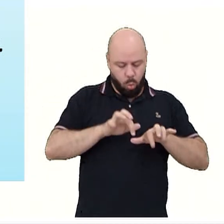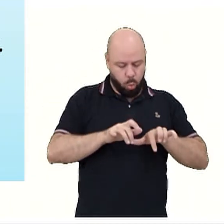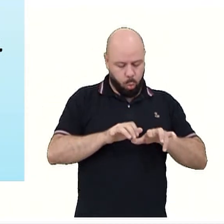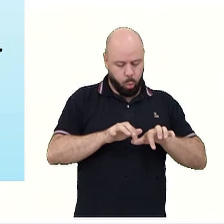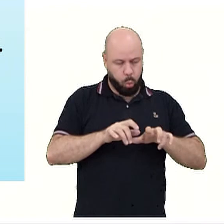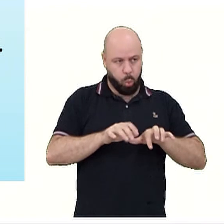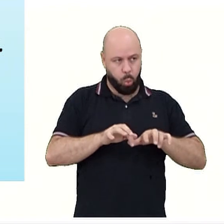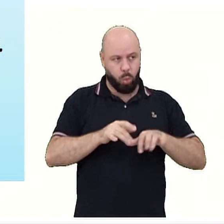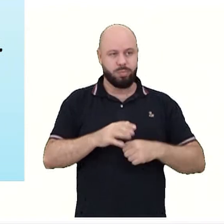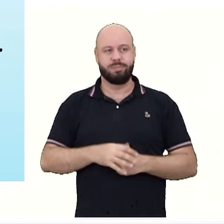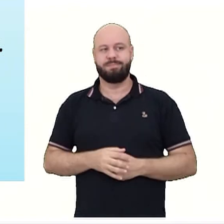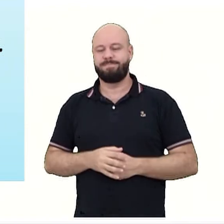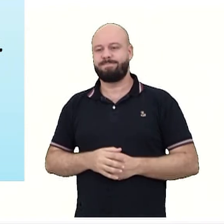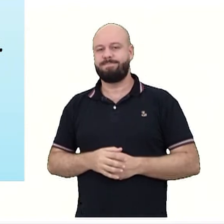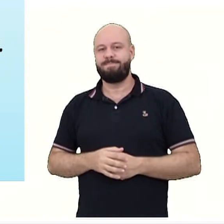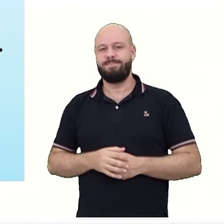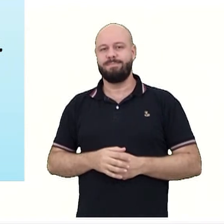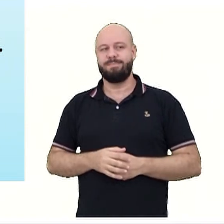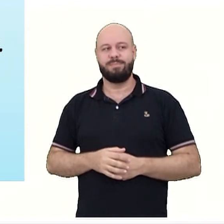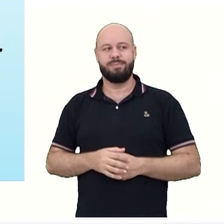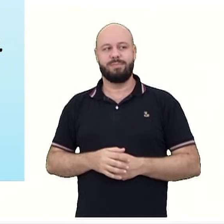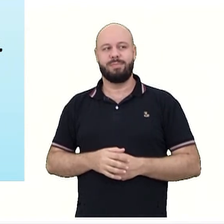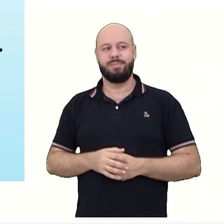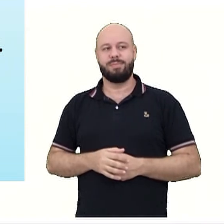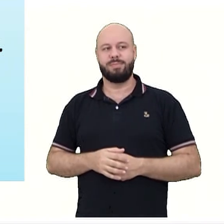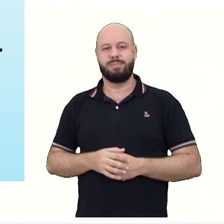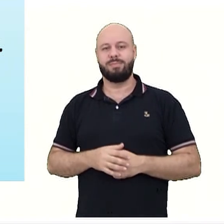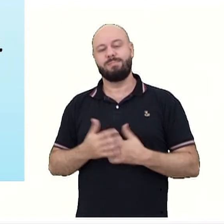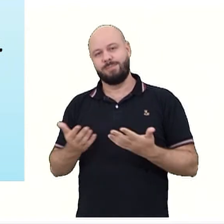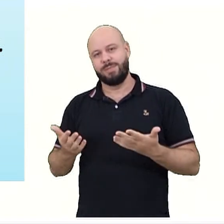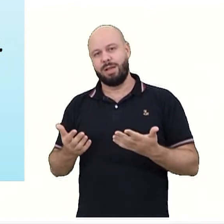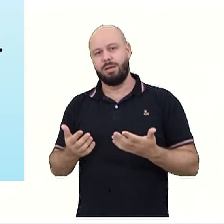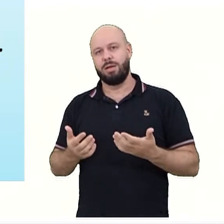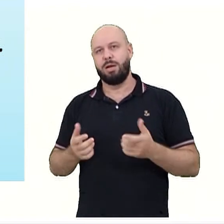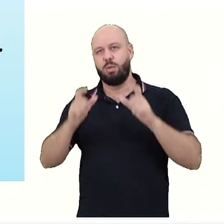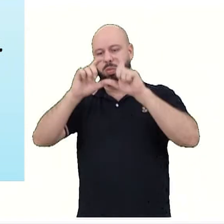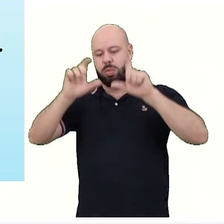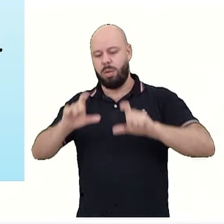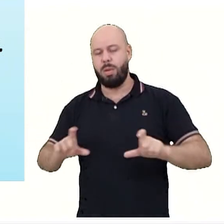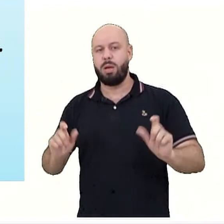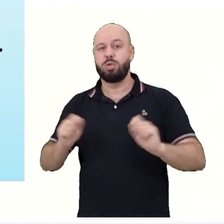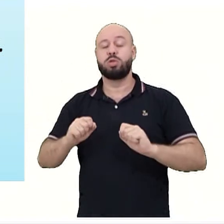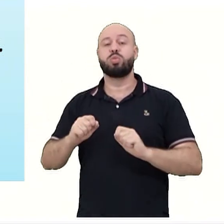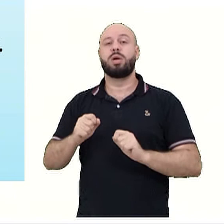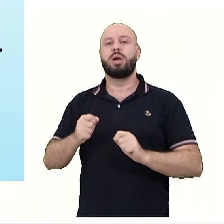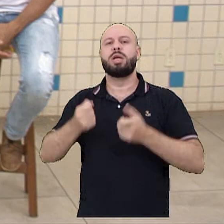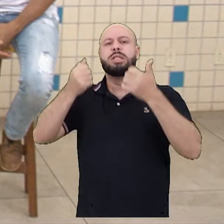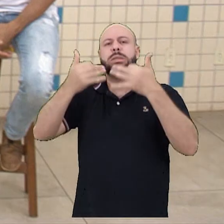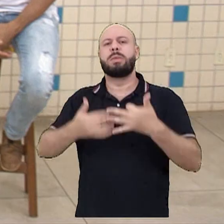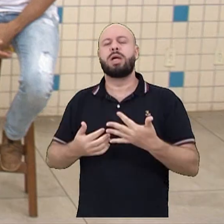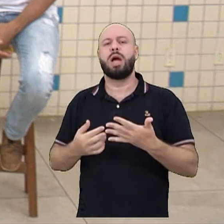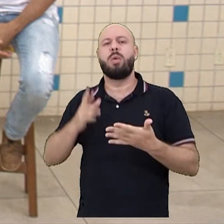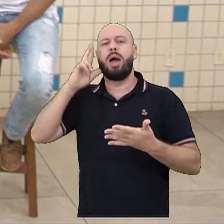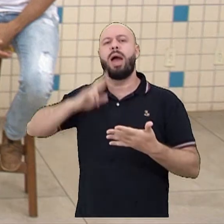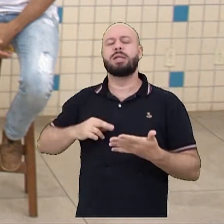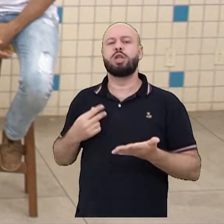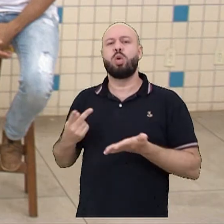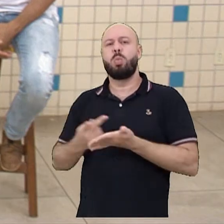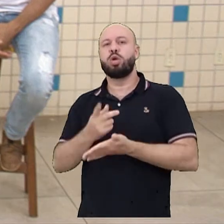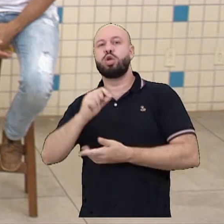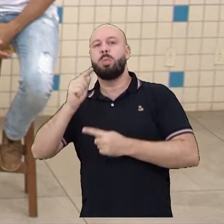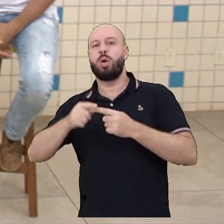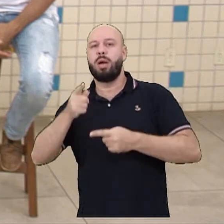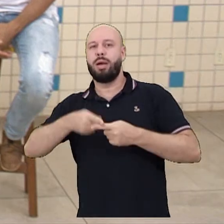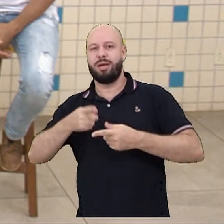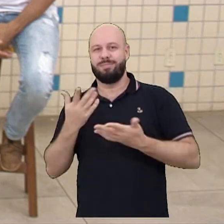digitei todas as letras. Exatamente. Então esses aqui são todos explicando o motivo, né, a razão para que